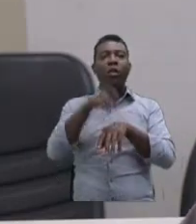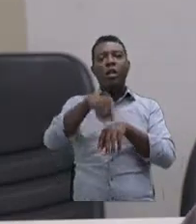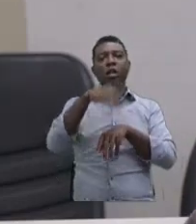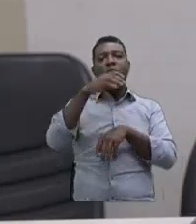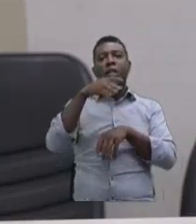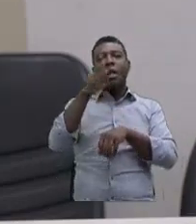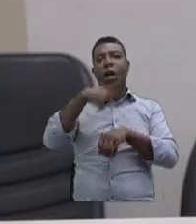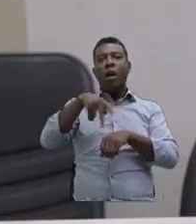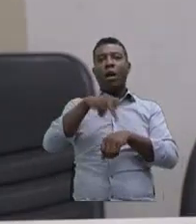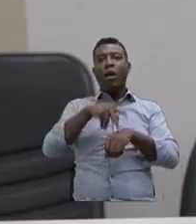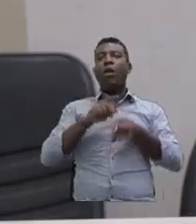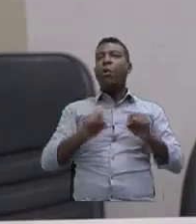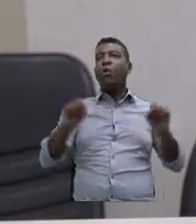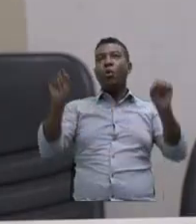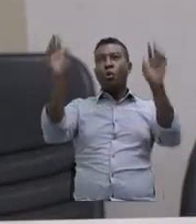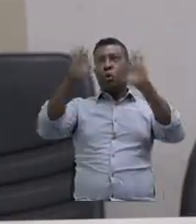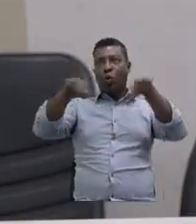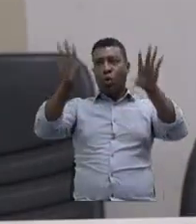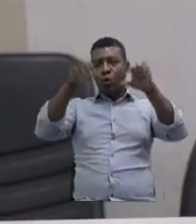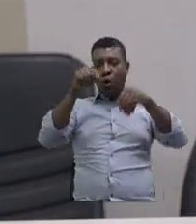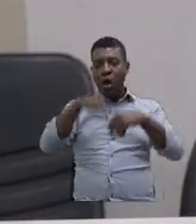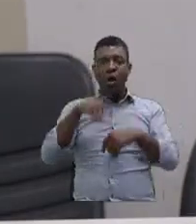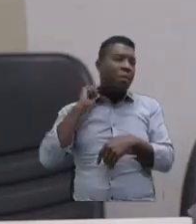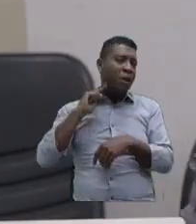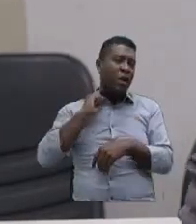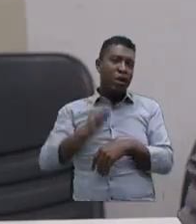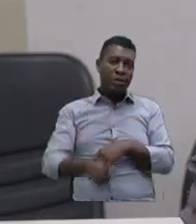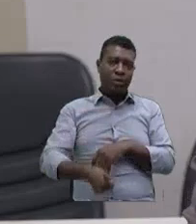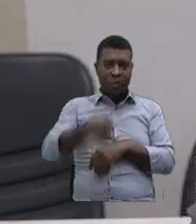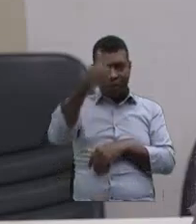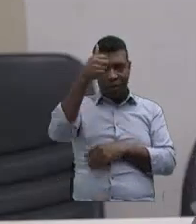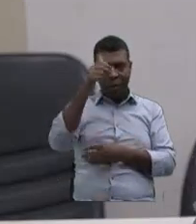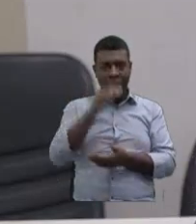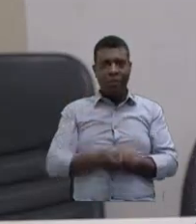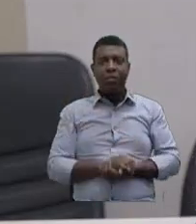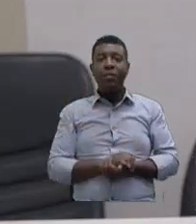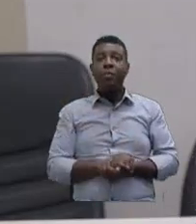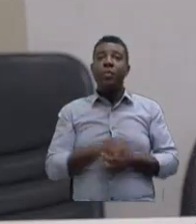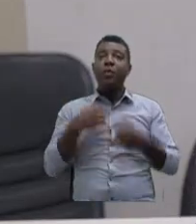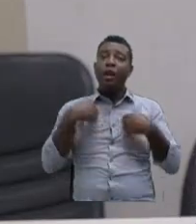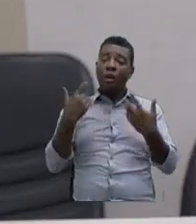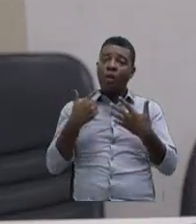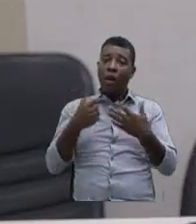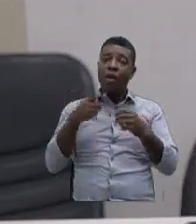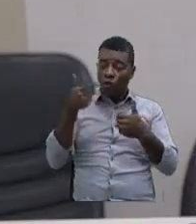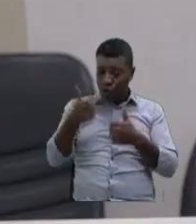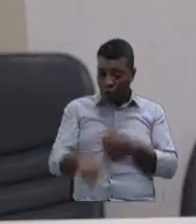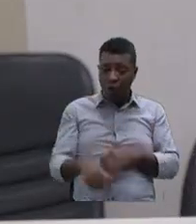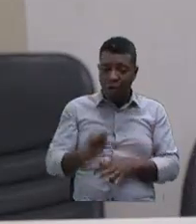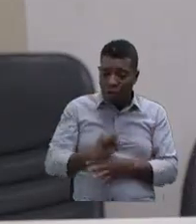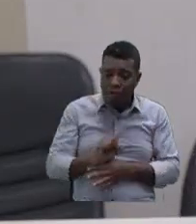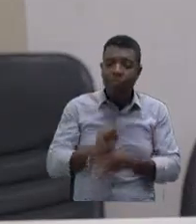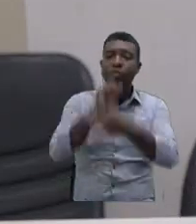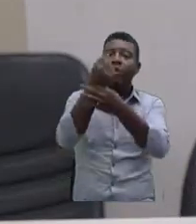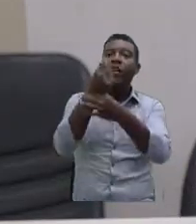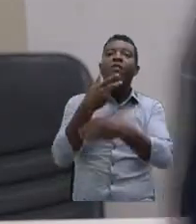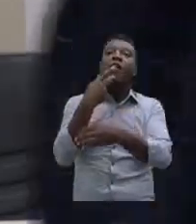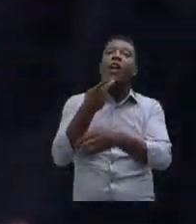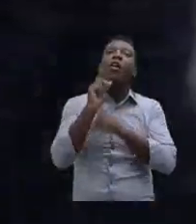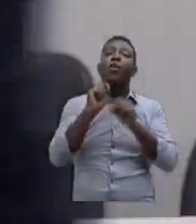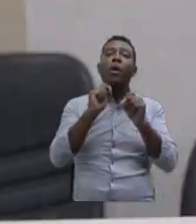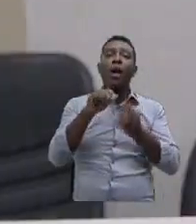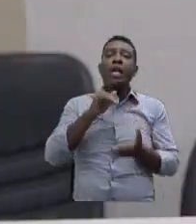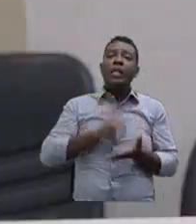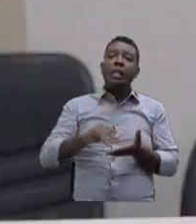país. Bom, essas são as considerações, então eu quero reforçar que a secretaria está